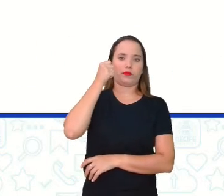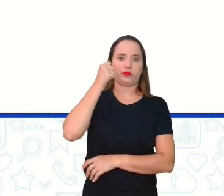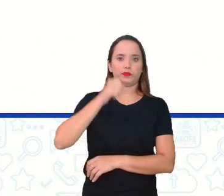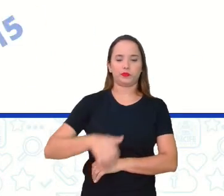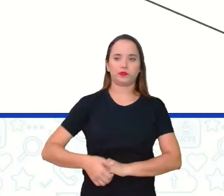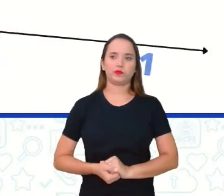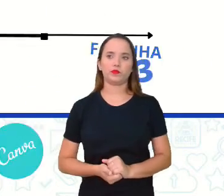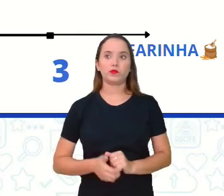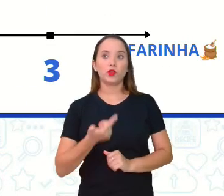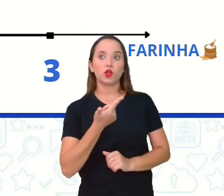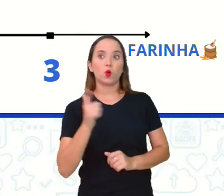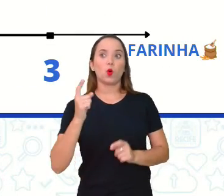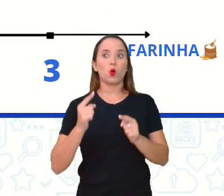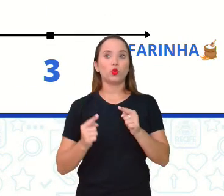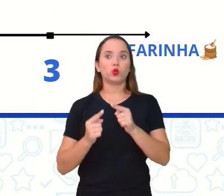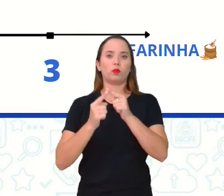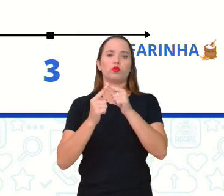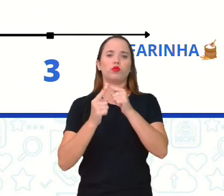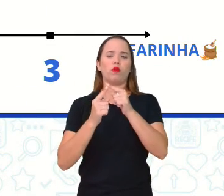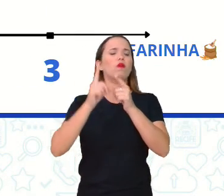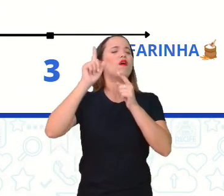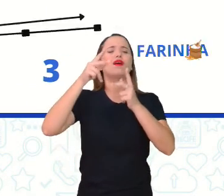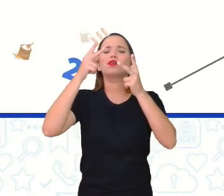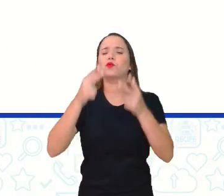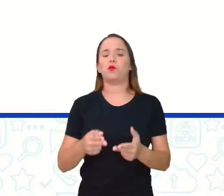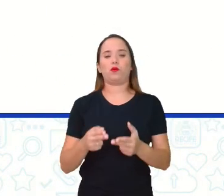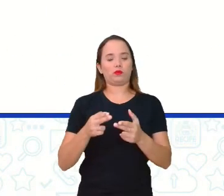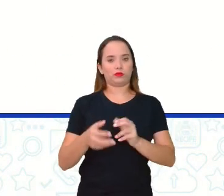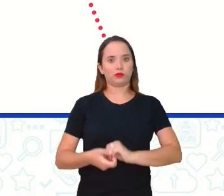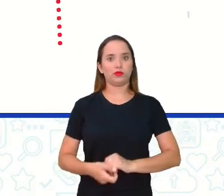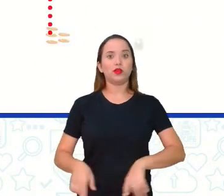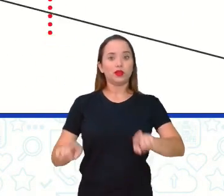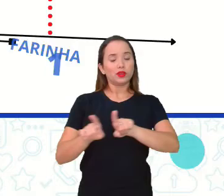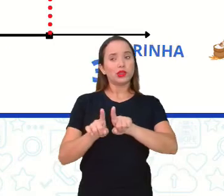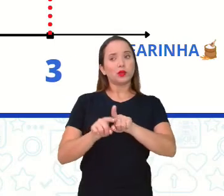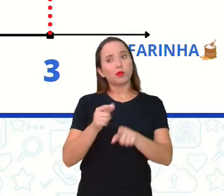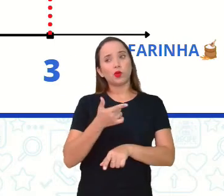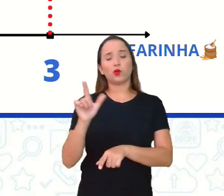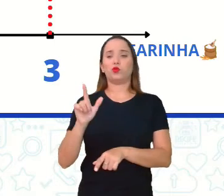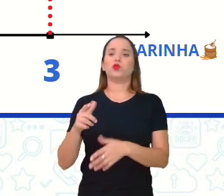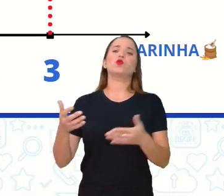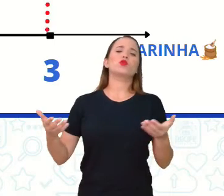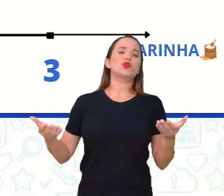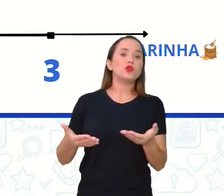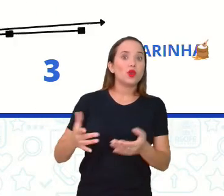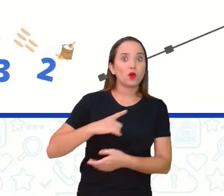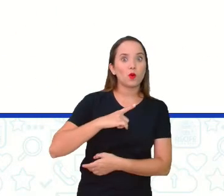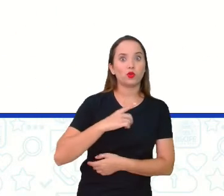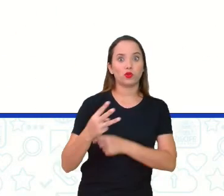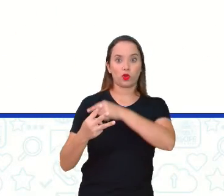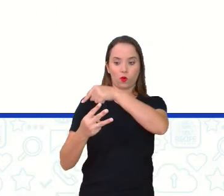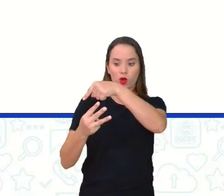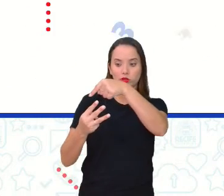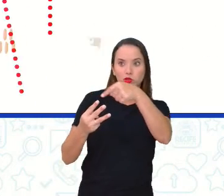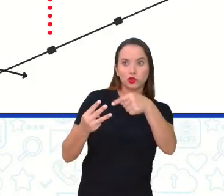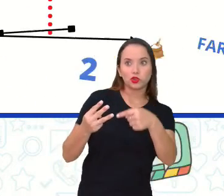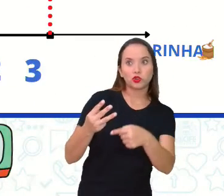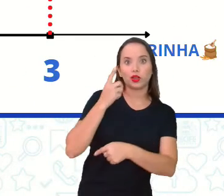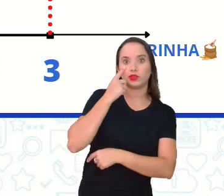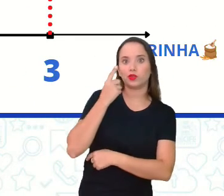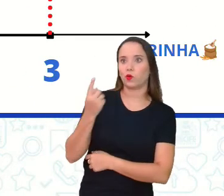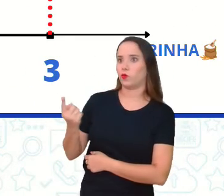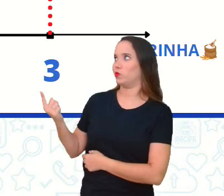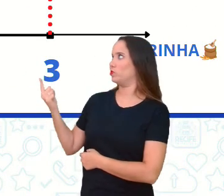outro pontinho que vai aparecer aí, ó, é a mesma relação. E no final eu vou ter todas as relações necessárias